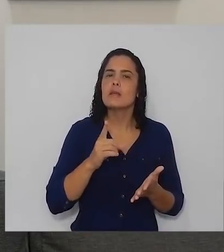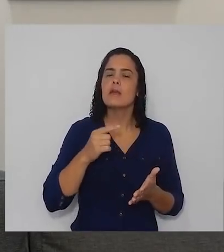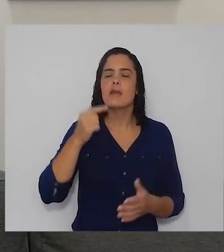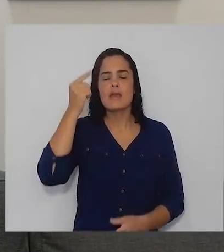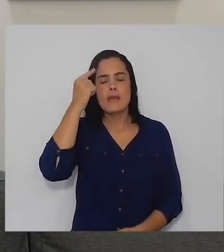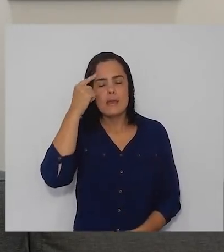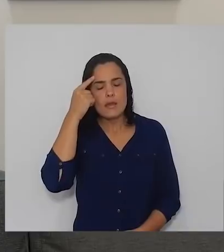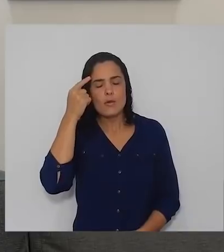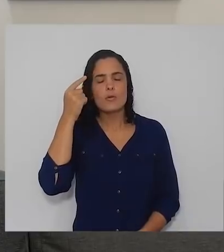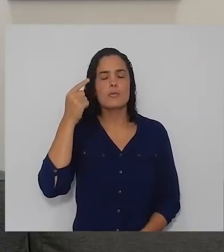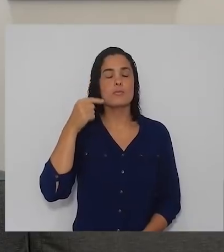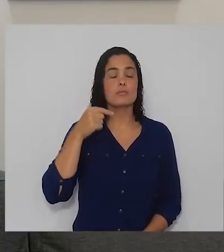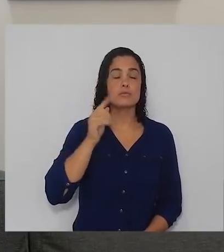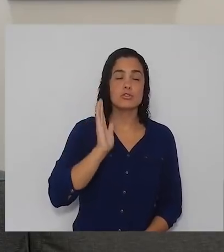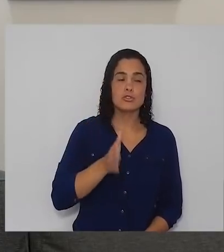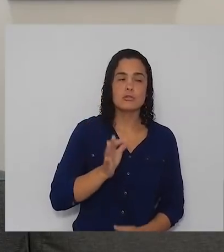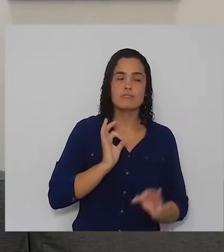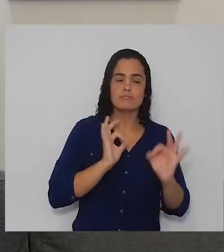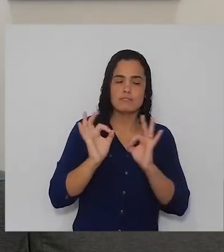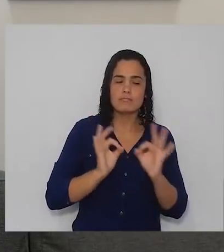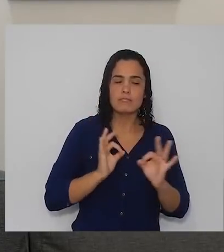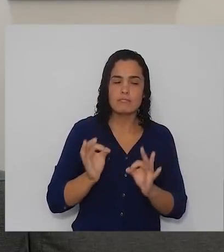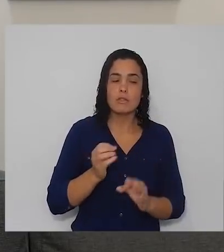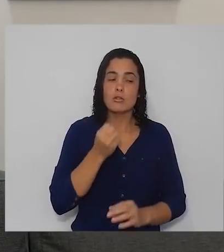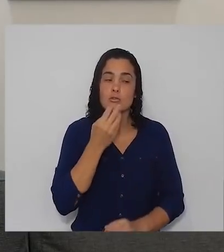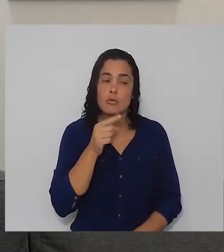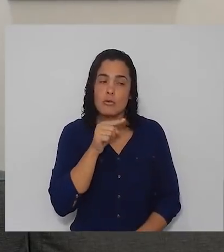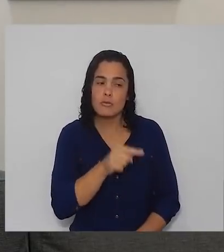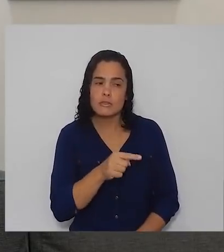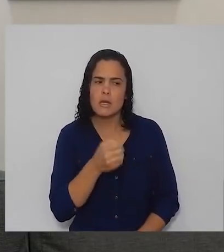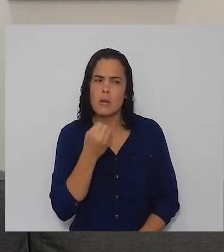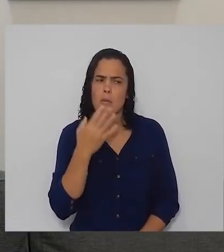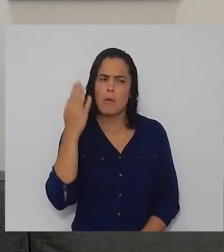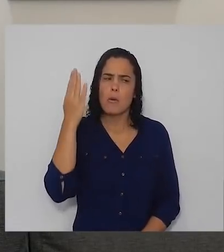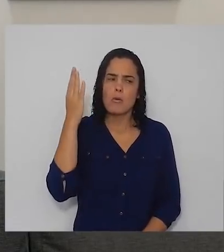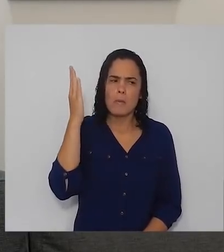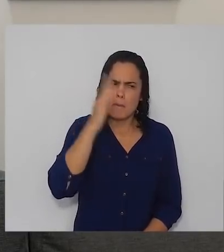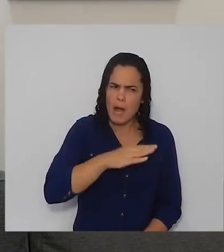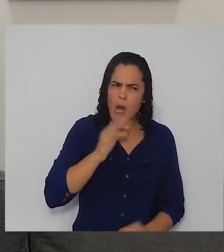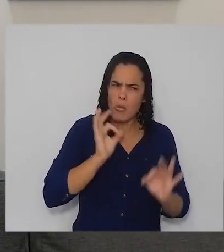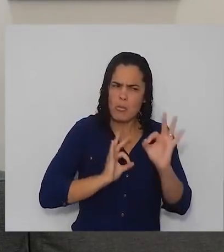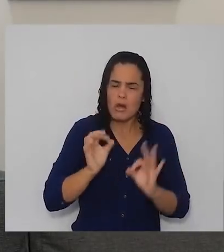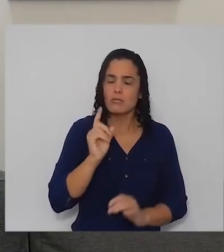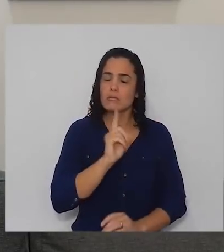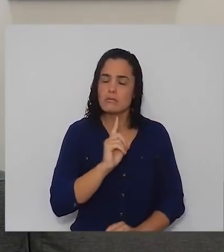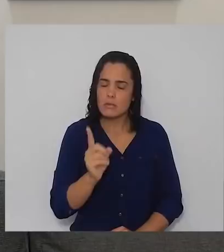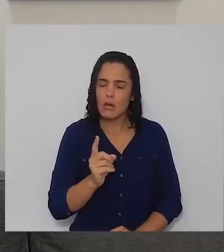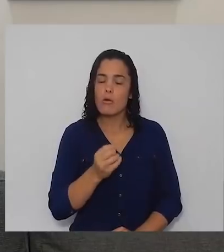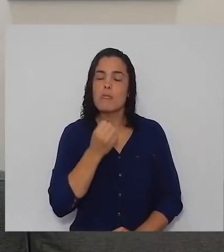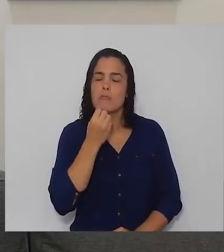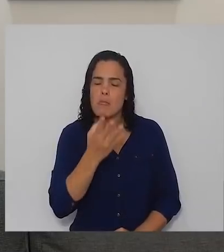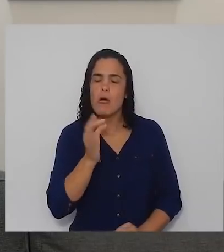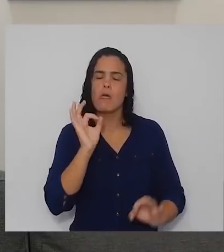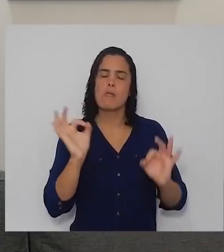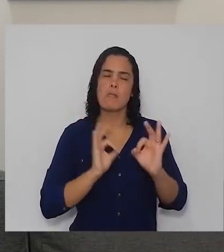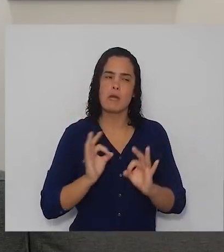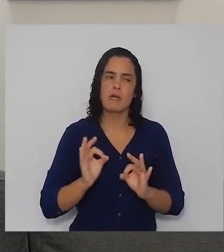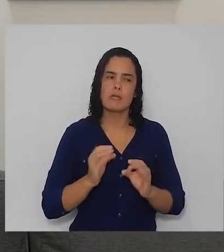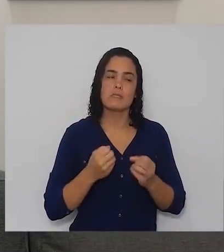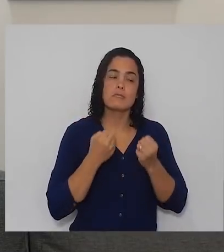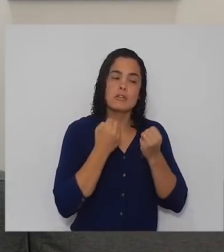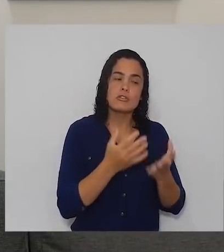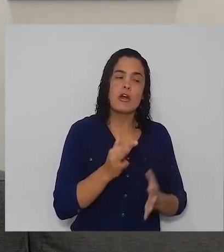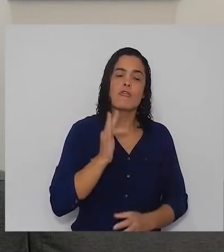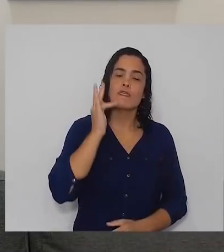planos maus, são planos bons para dar um futuro e uma esperança. E aqui agora, quando